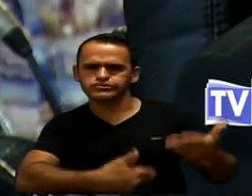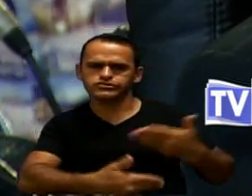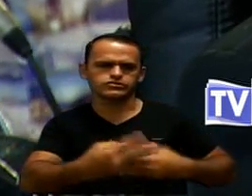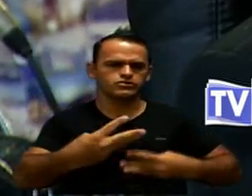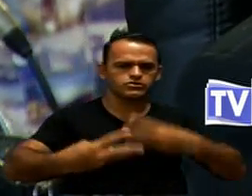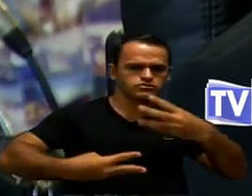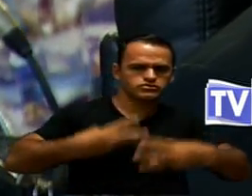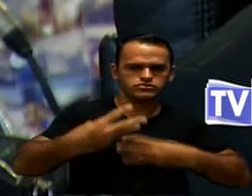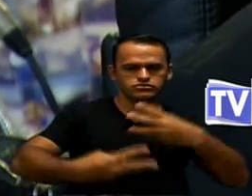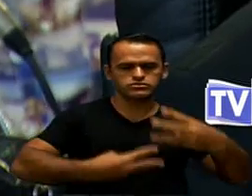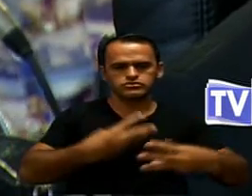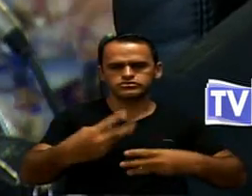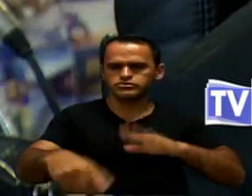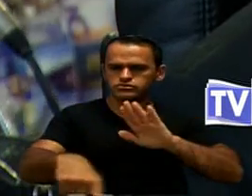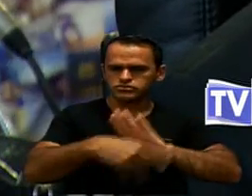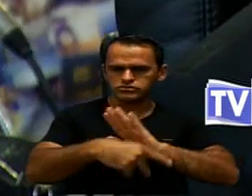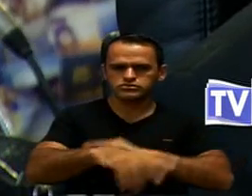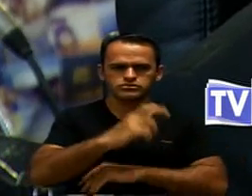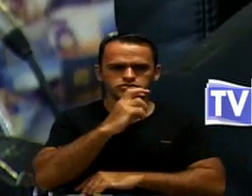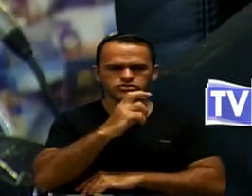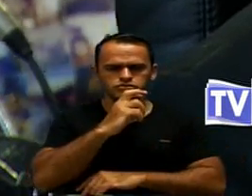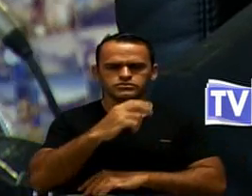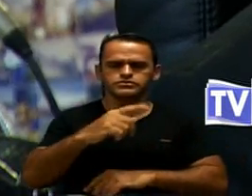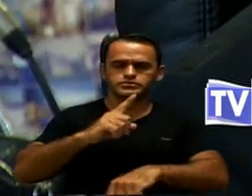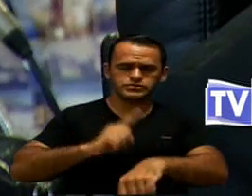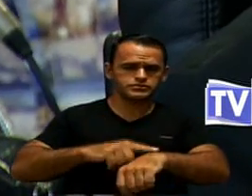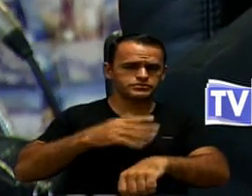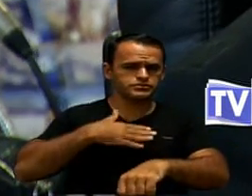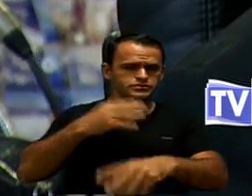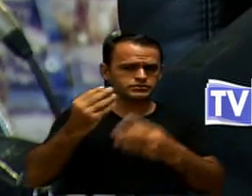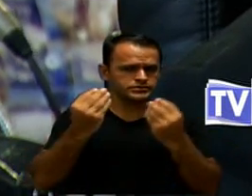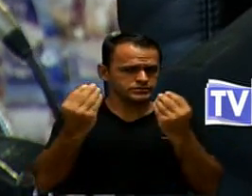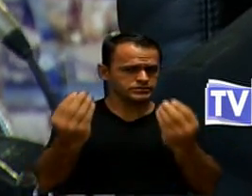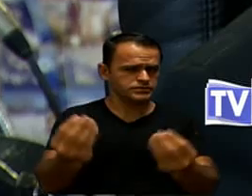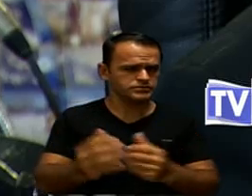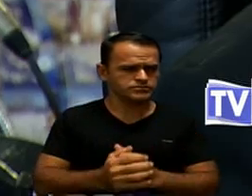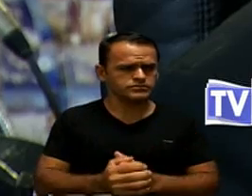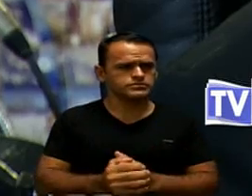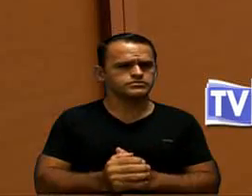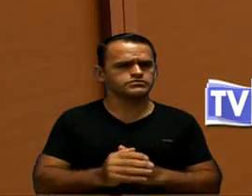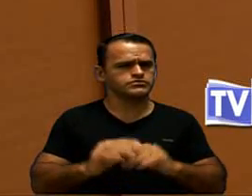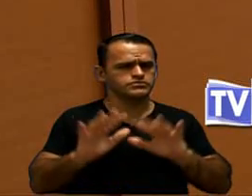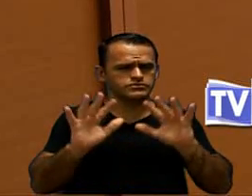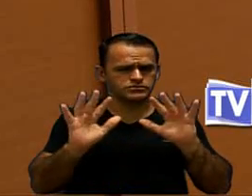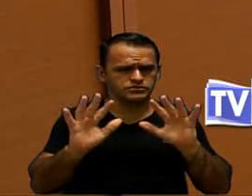sólidos na nossa cidade. Eu cedo meu tempo para o nobre vereador. Vereador, na verdade...